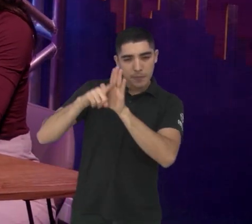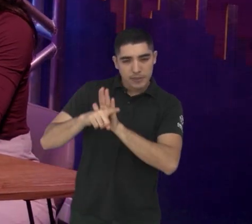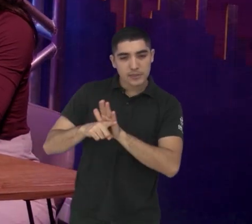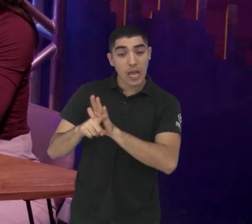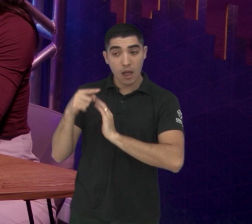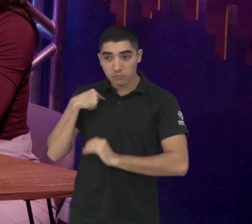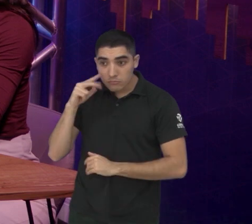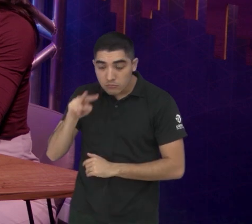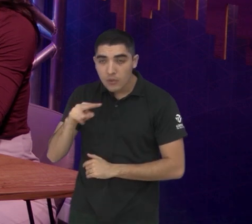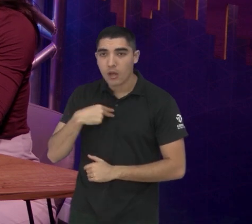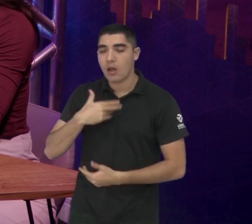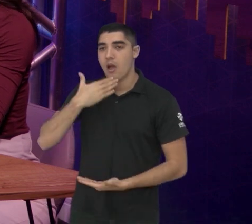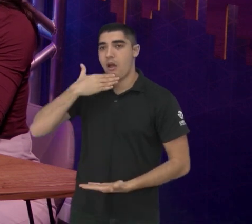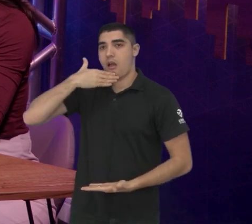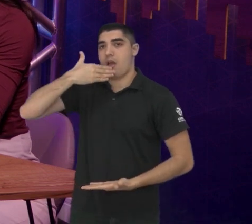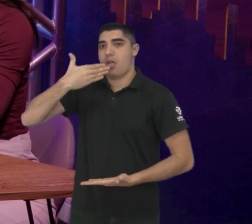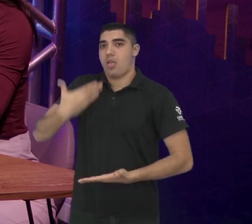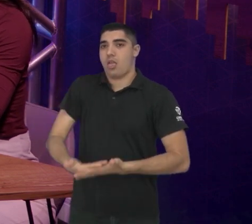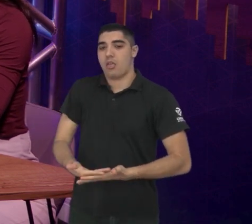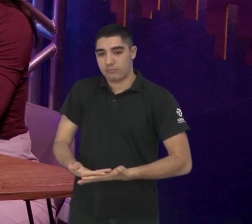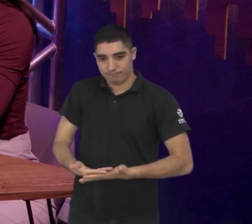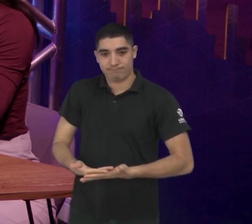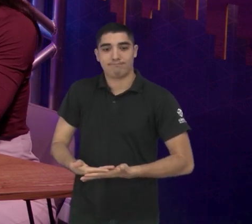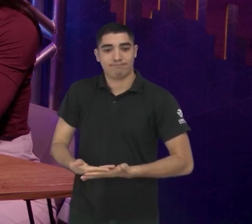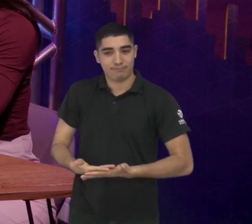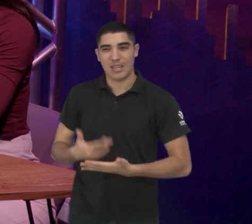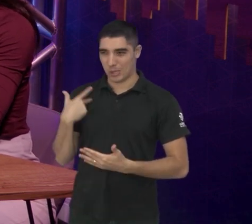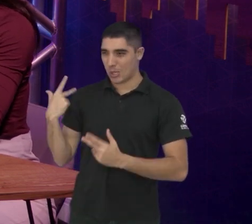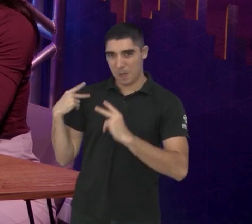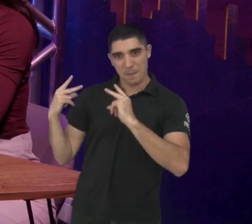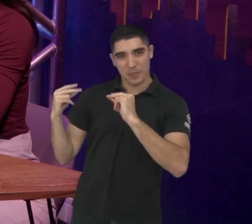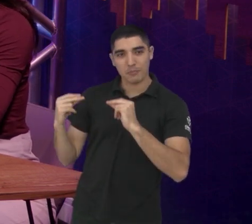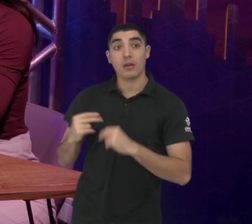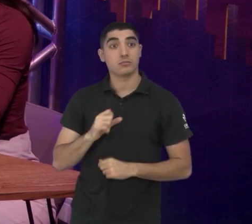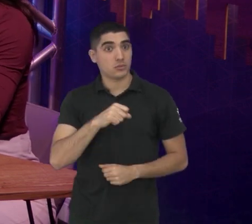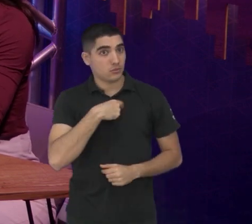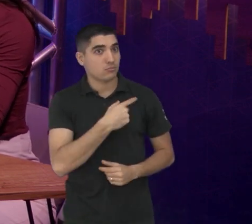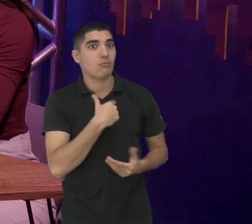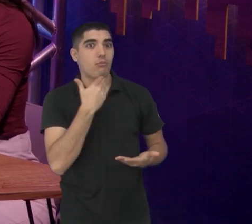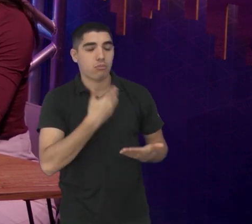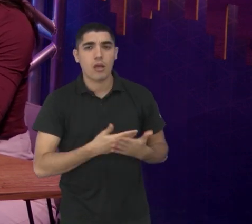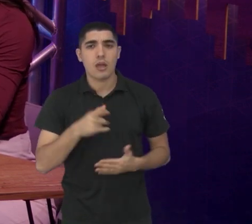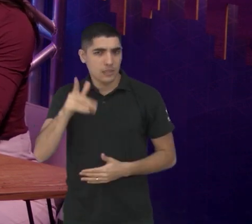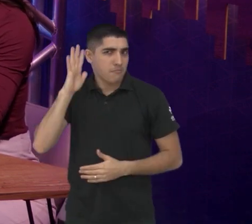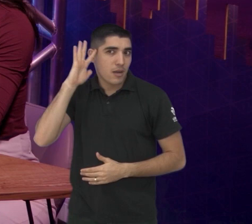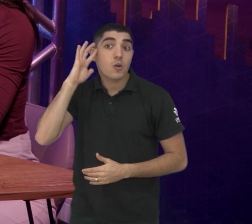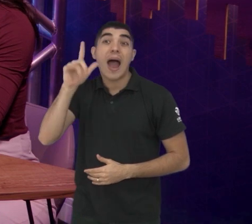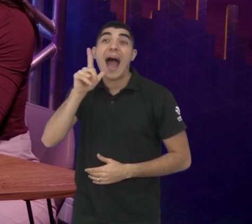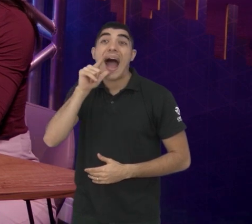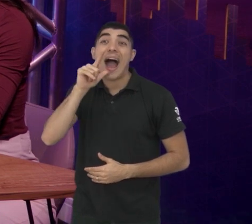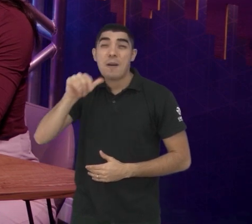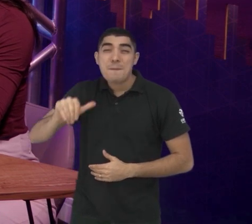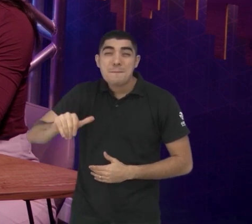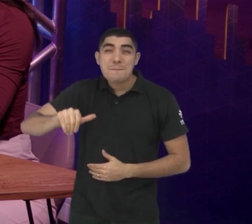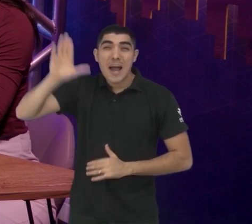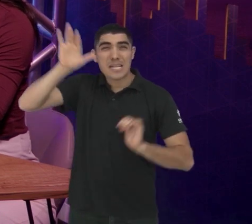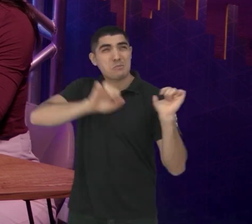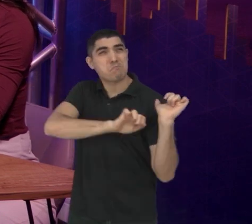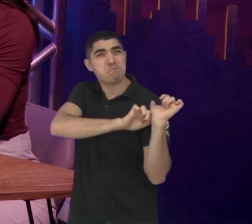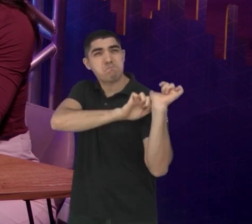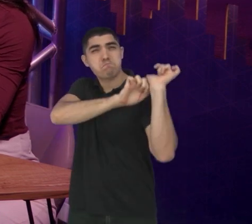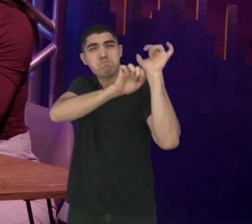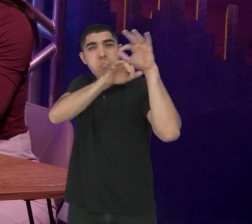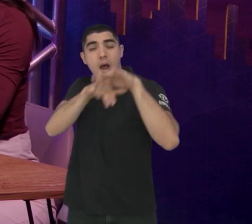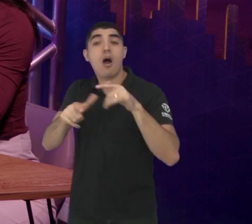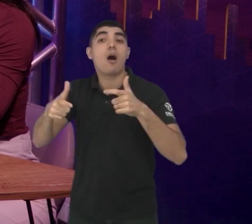gente conversar no programa, eu fiquei chocada, gente. A gente até conversou, né? A gente ficou chocada. Vocês sabiam que o maior tsunami